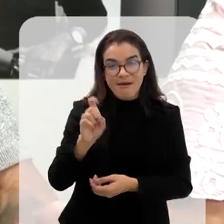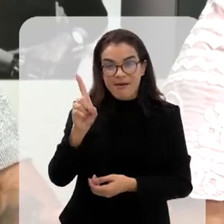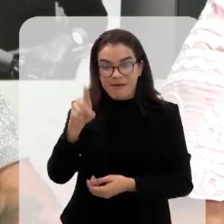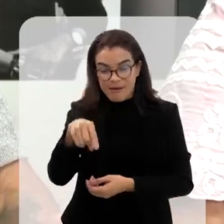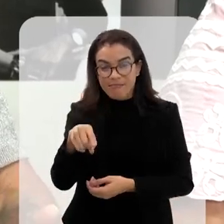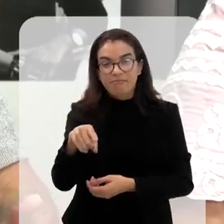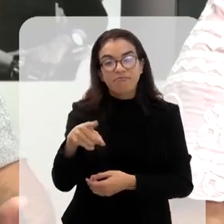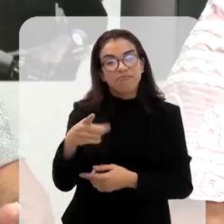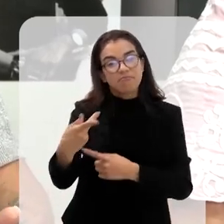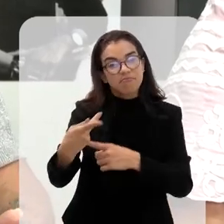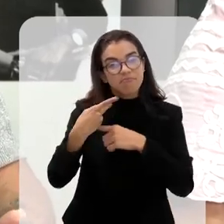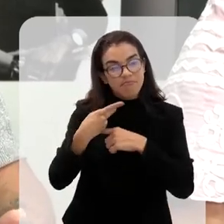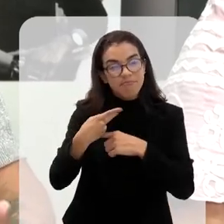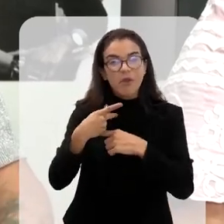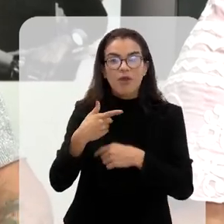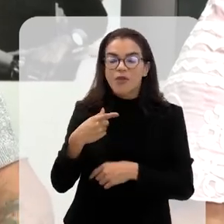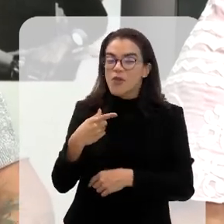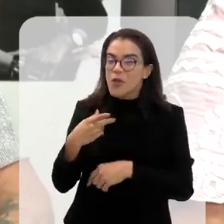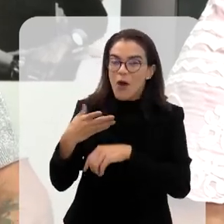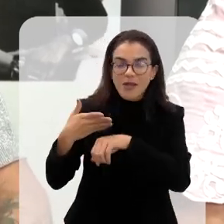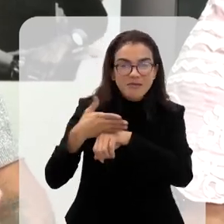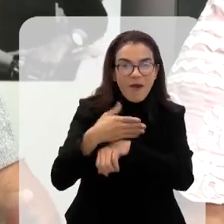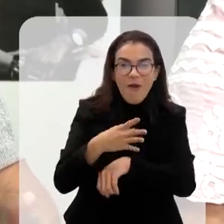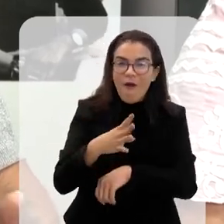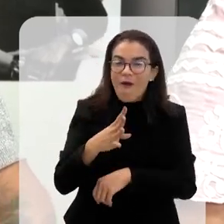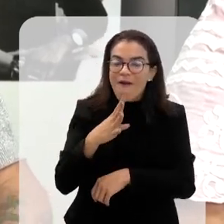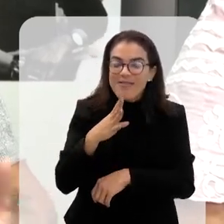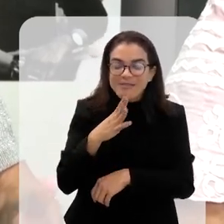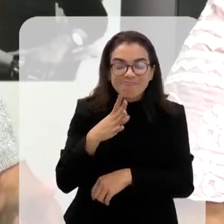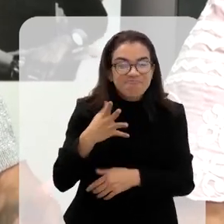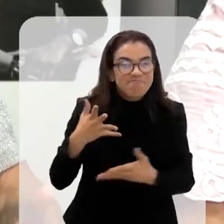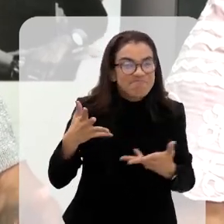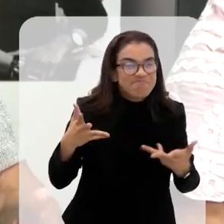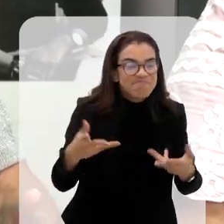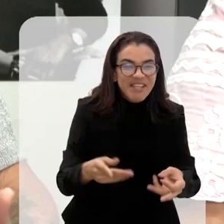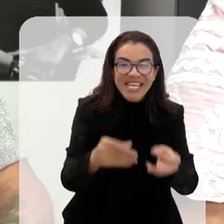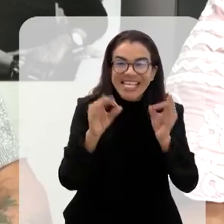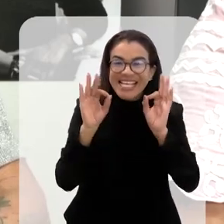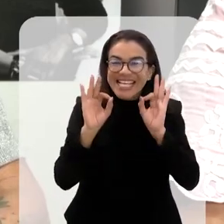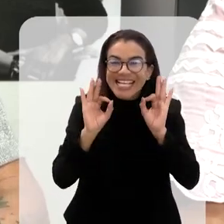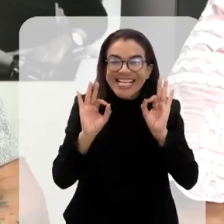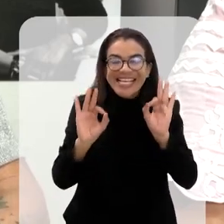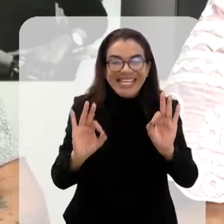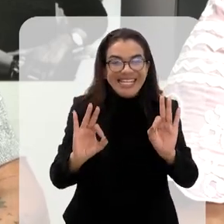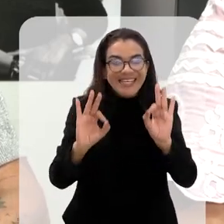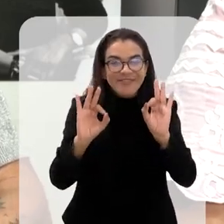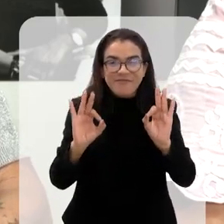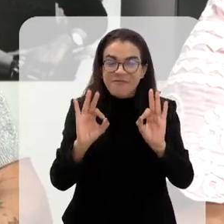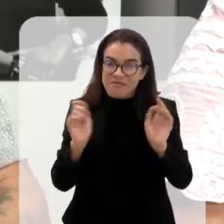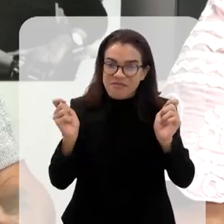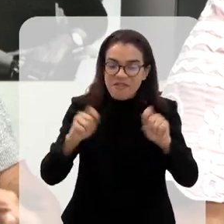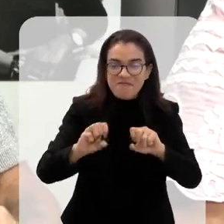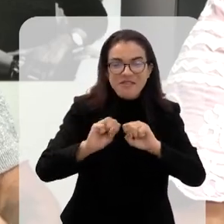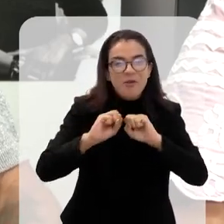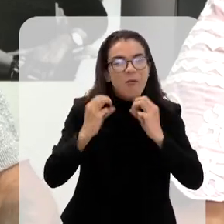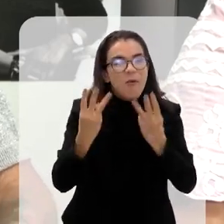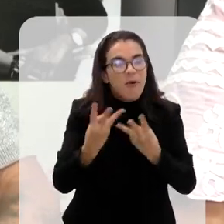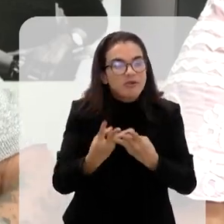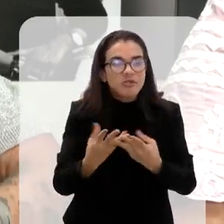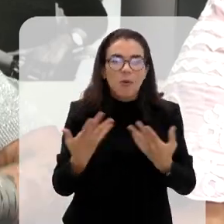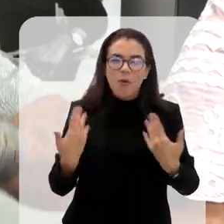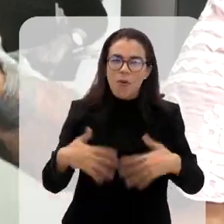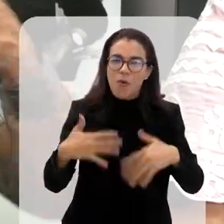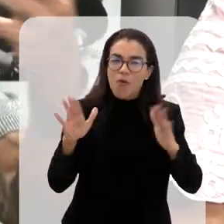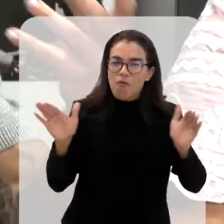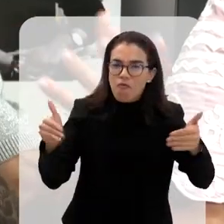lá, conhecemos o trabalho deles, que é É, incrível, conheço. incrível, Incrível. que se a gente pudesse fazer um workshop,